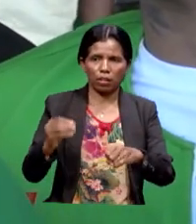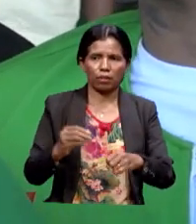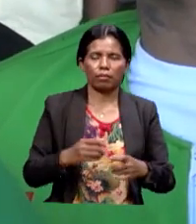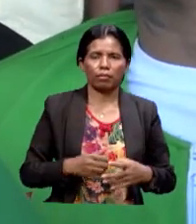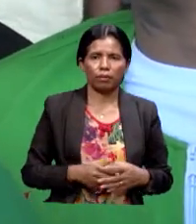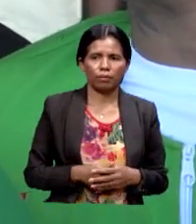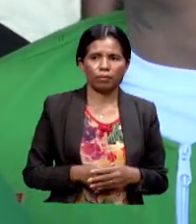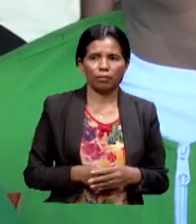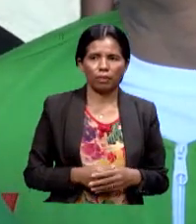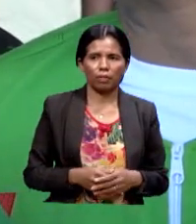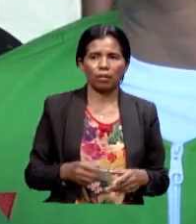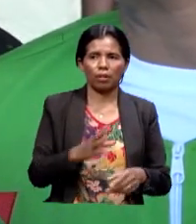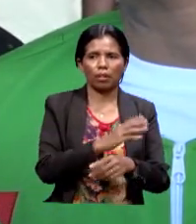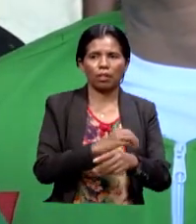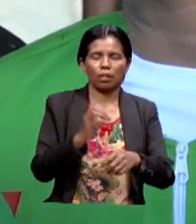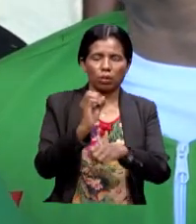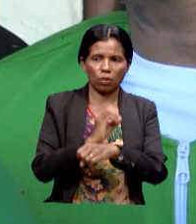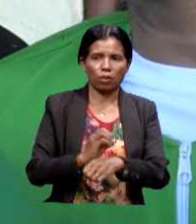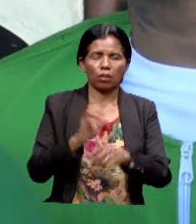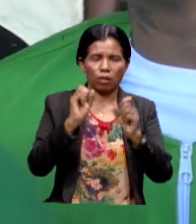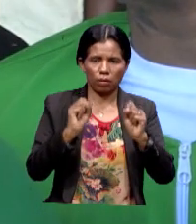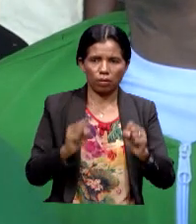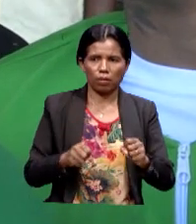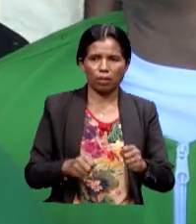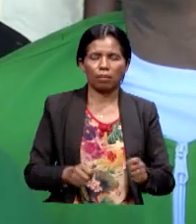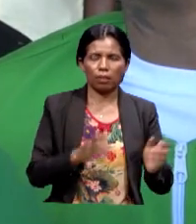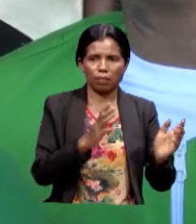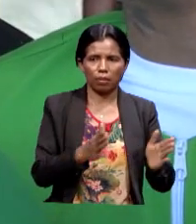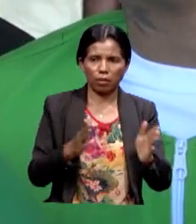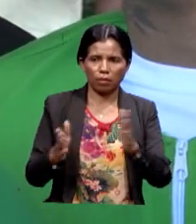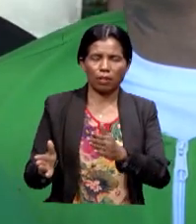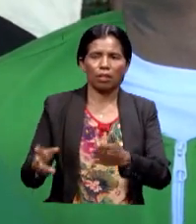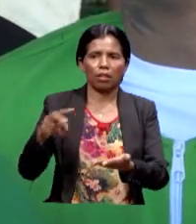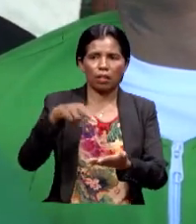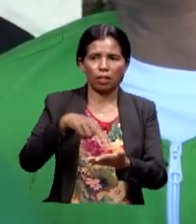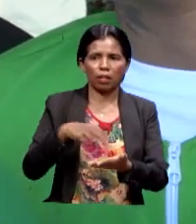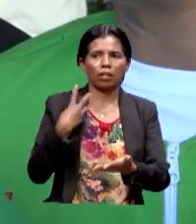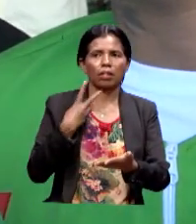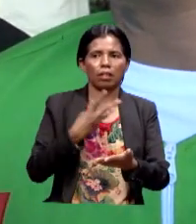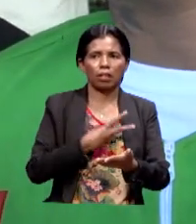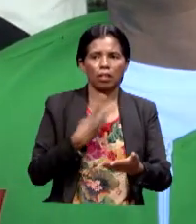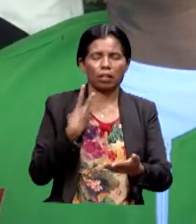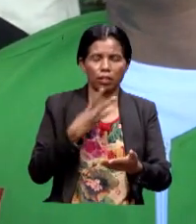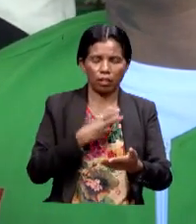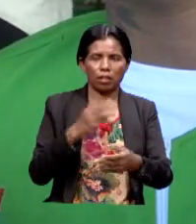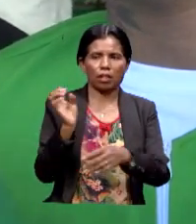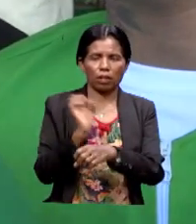agroindustriais. Parque ide hindu, eu kusi par hodi nune, bele prepara fondasi, hodi it diversifica it na